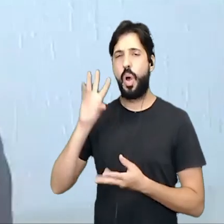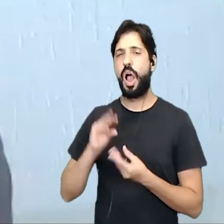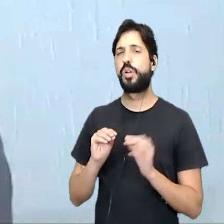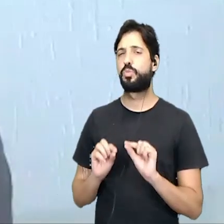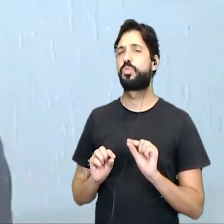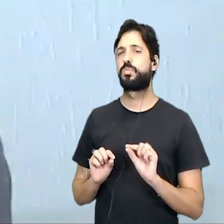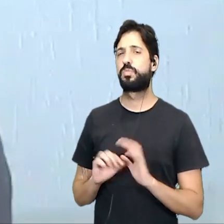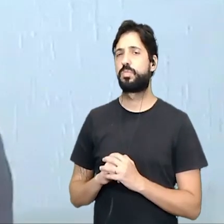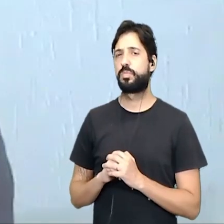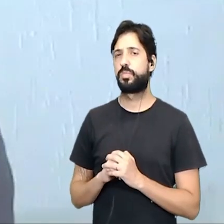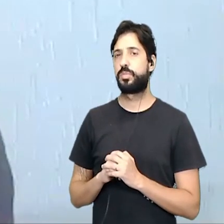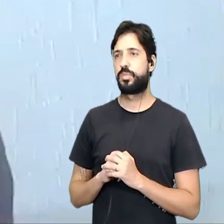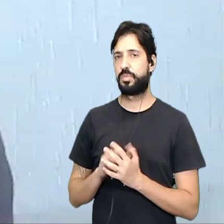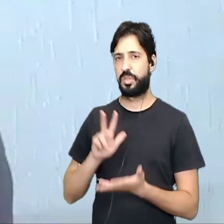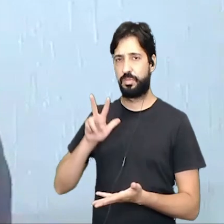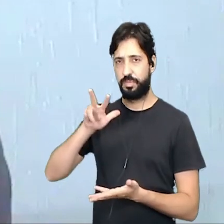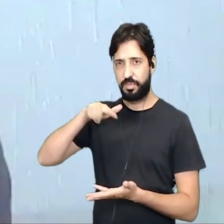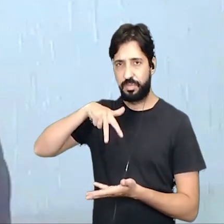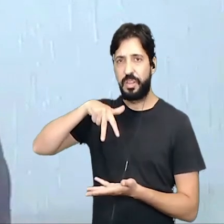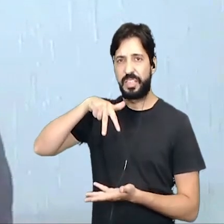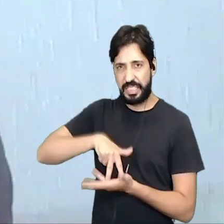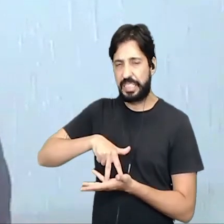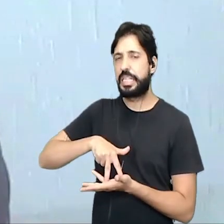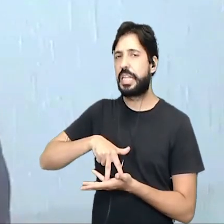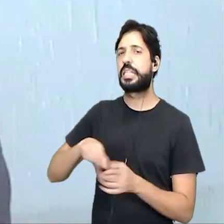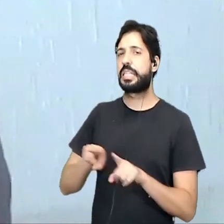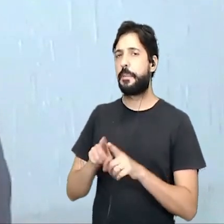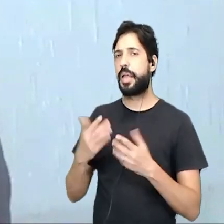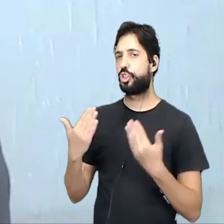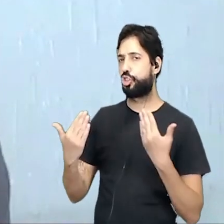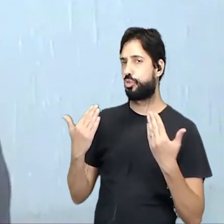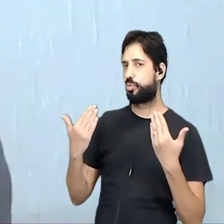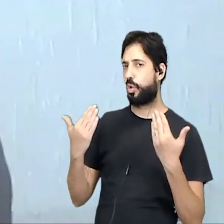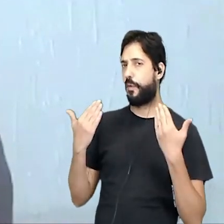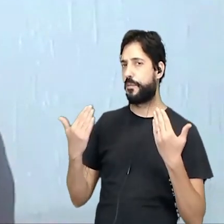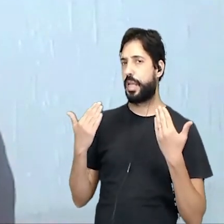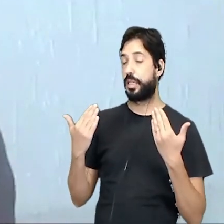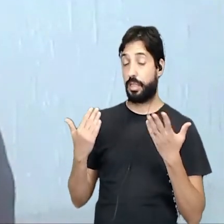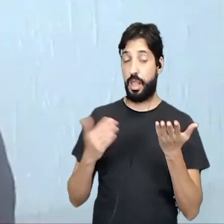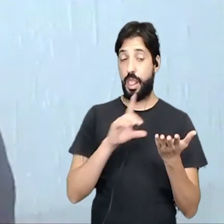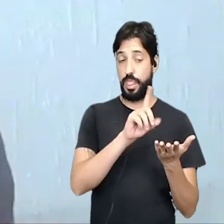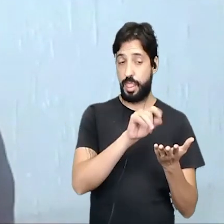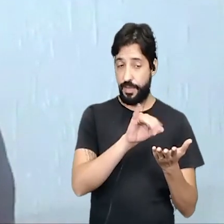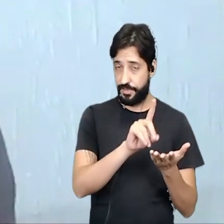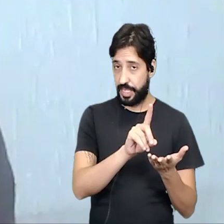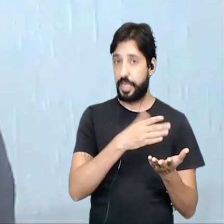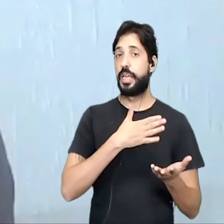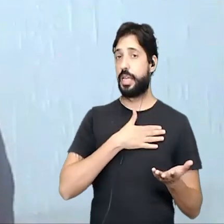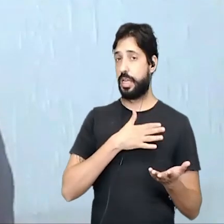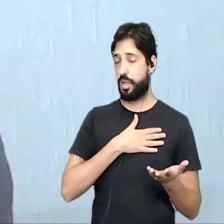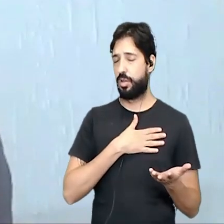eu acho que cabia dizer que com resistência e desconfiança, tanto